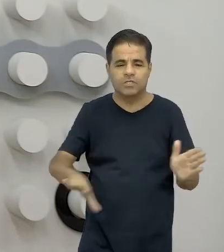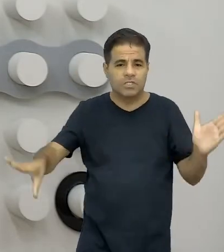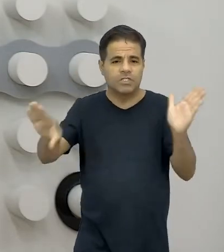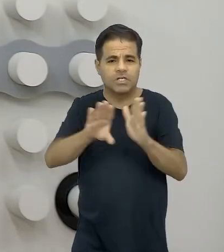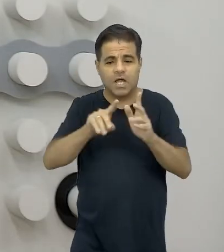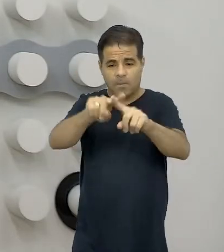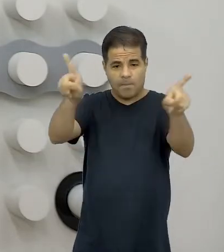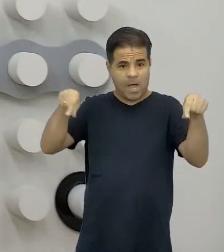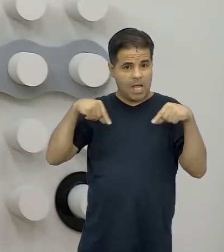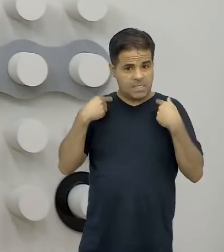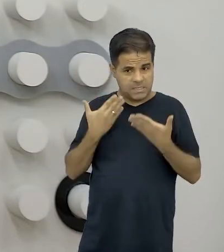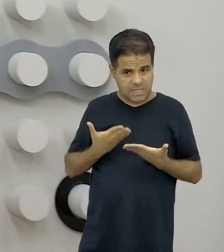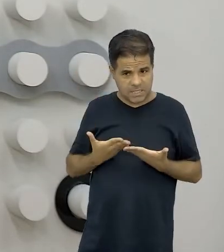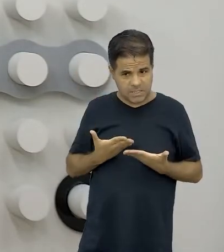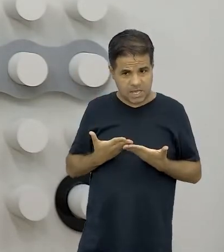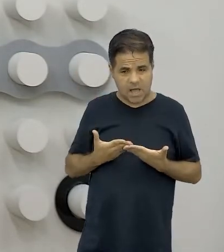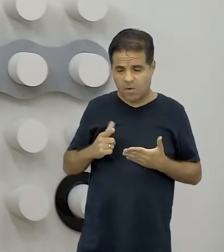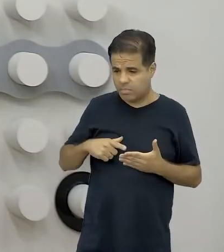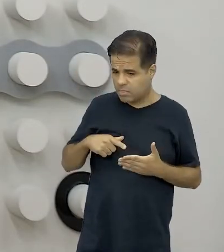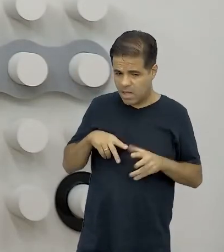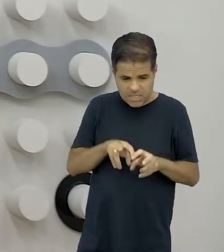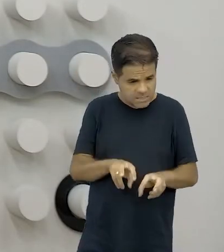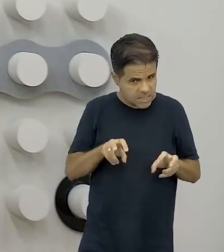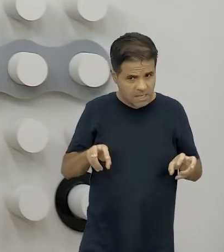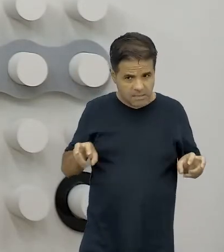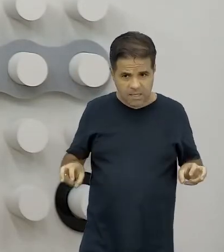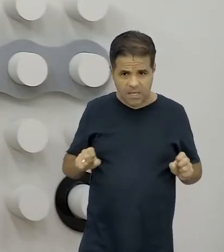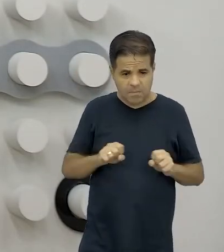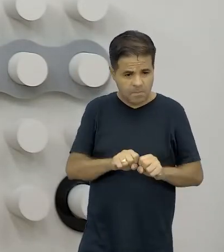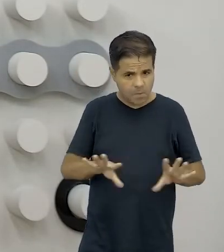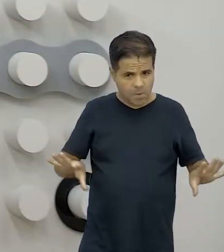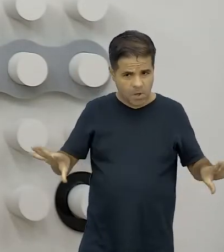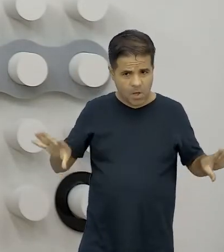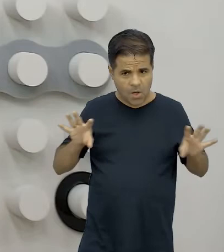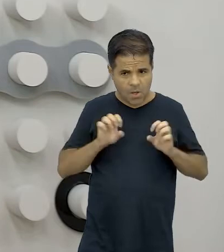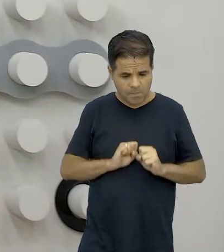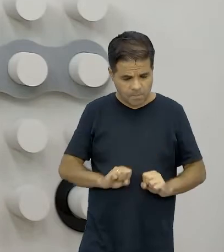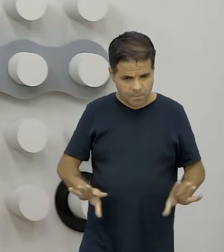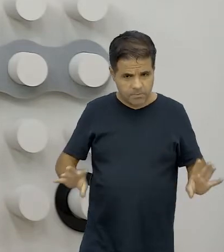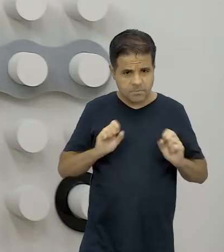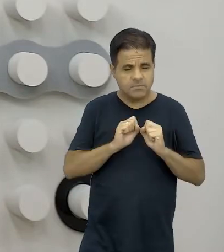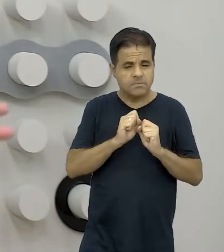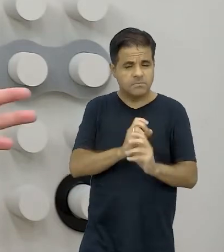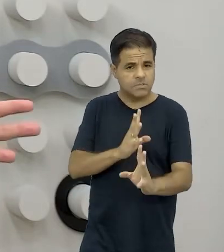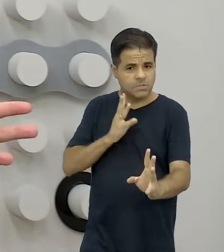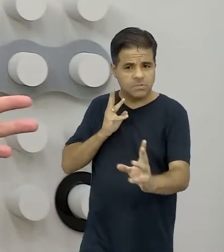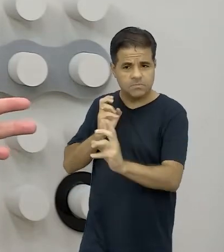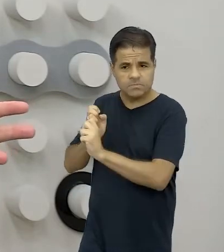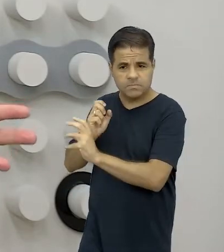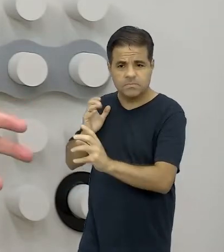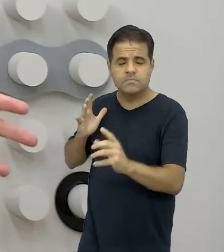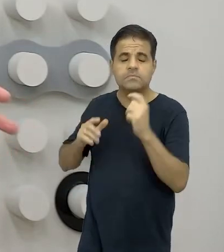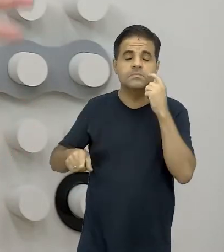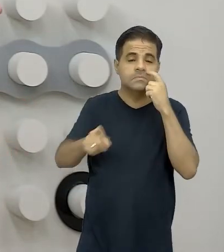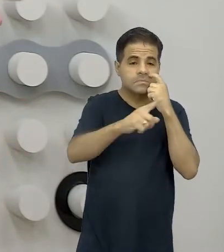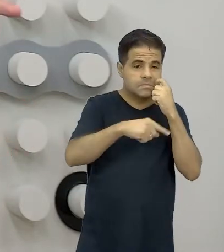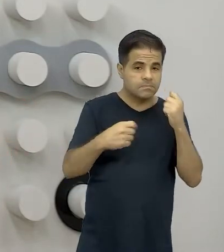de aula e vê uma aula que tem as cadeiras todas enfileiradas e todos os